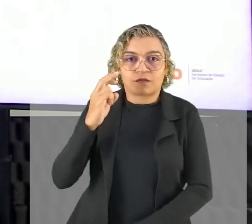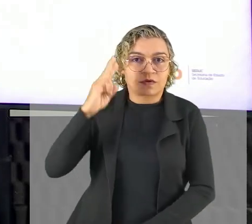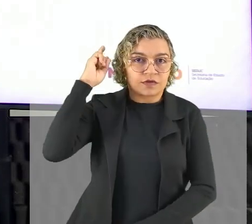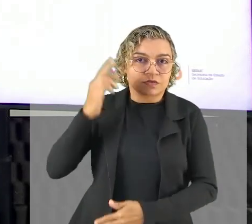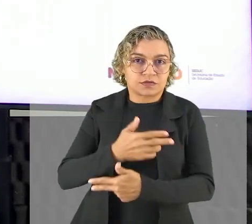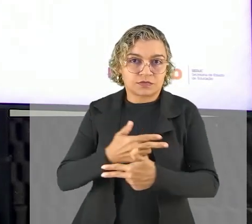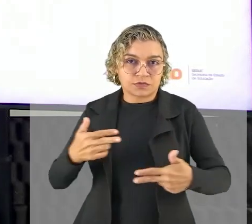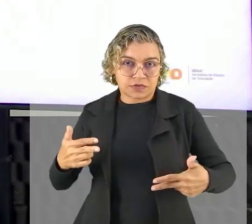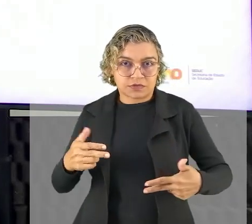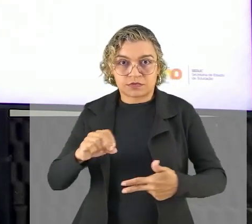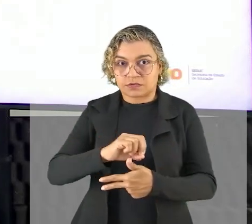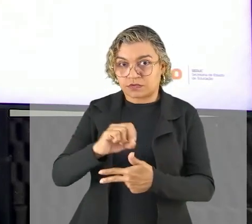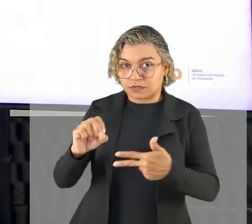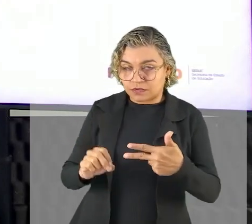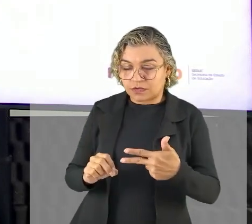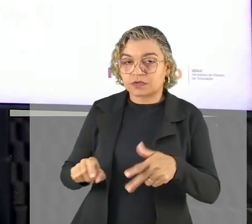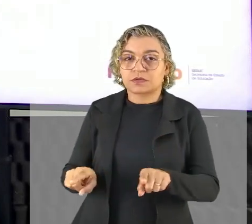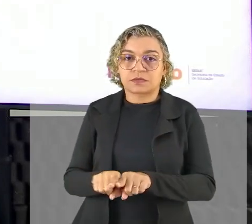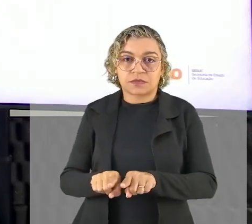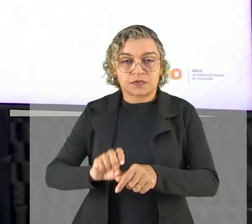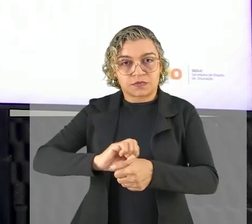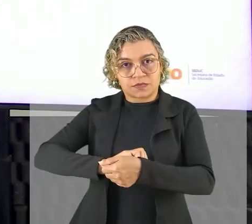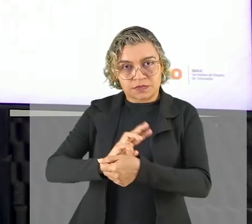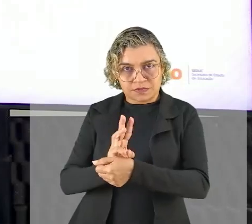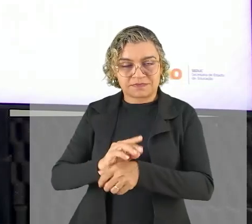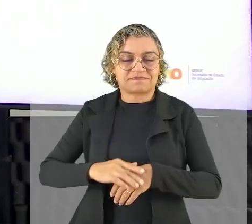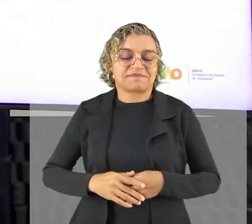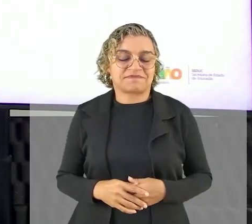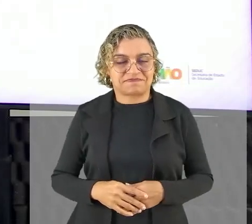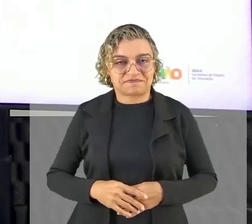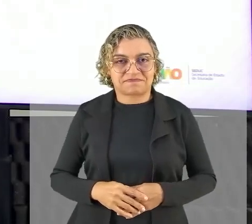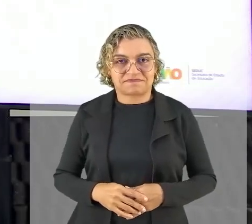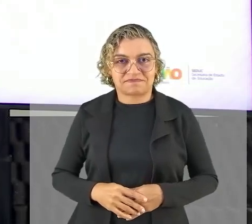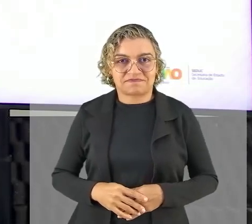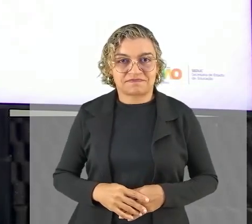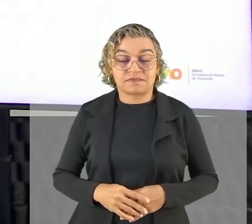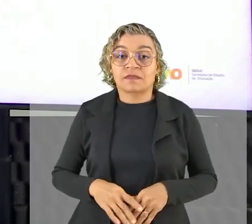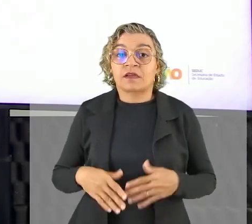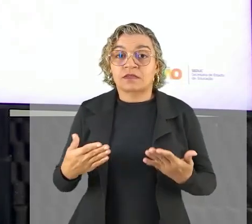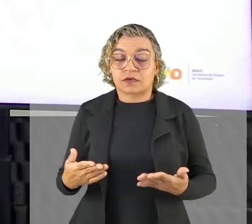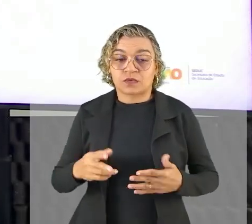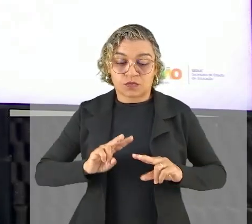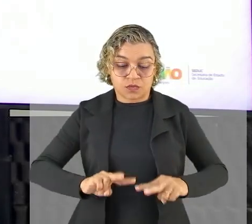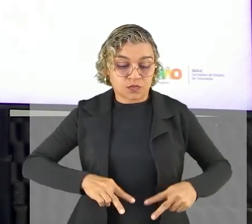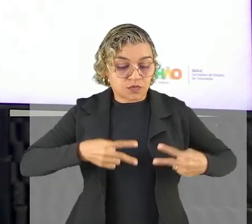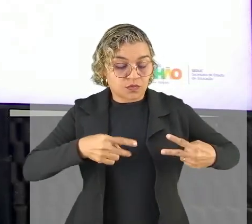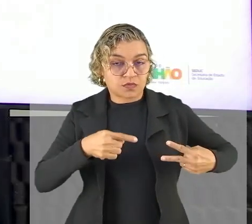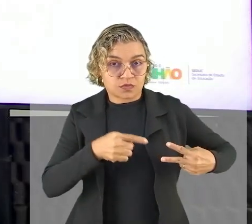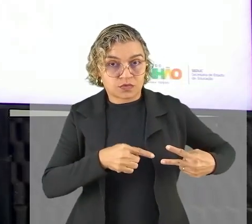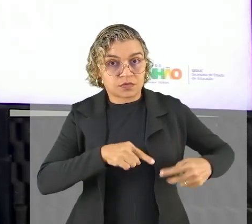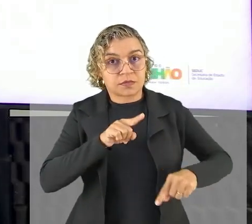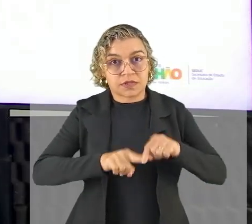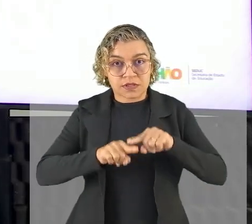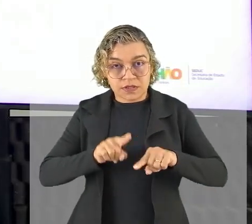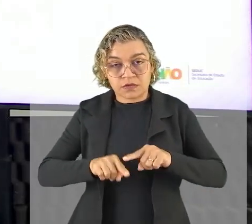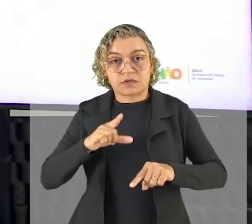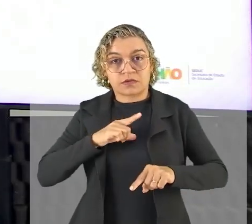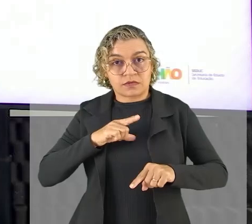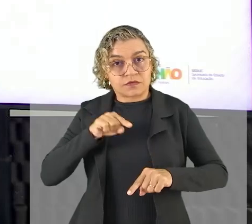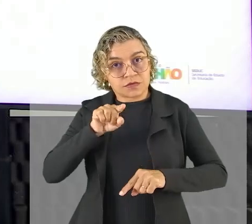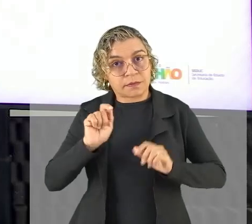da UEMA e do Enem. Então, lembrando que o link do nosso material, ele está